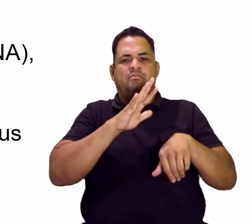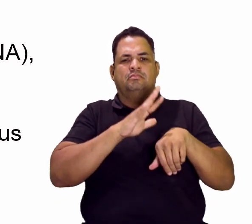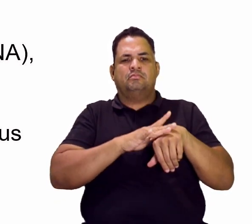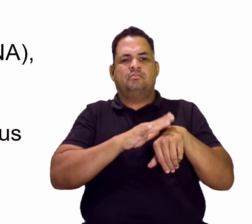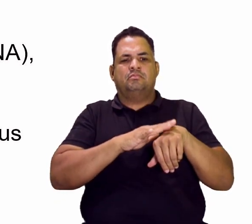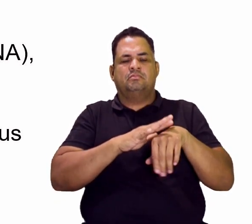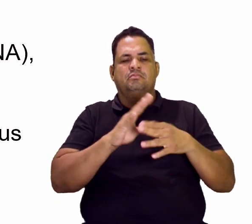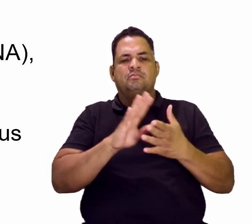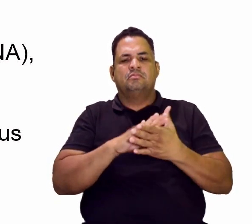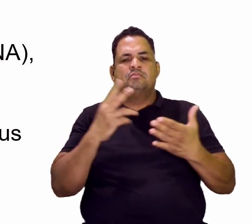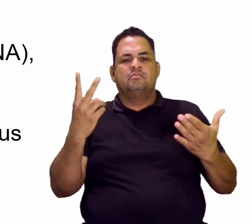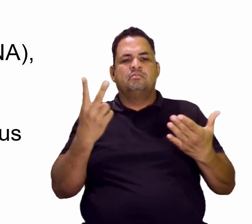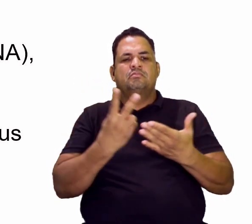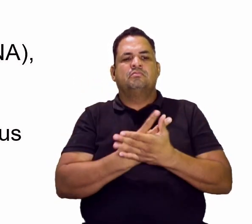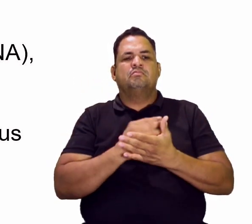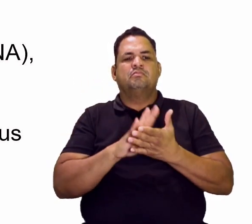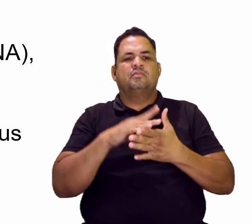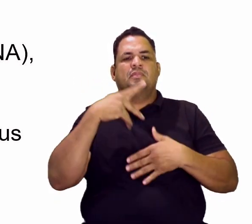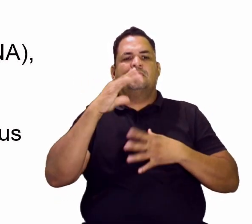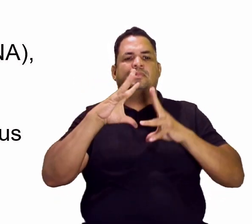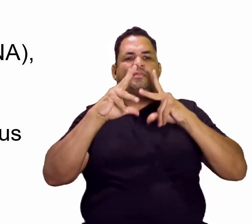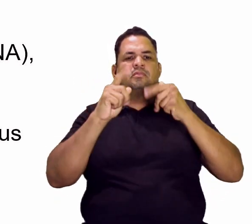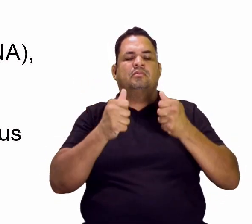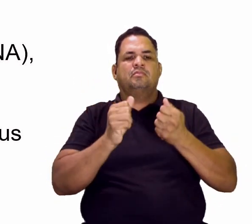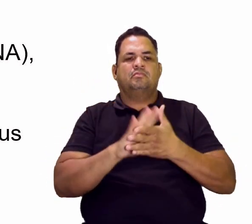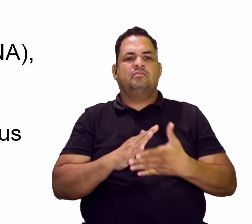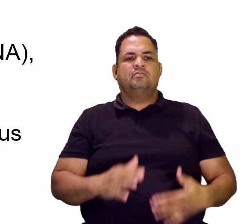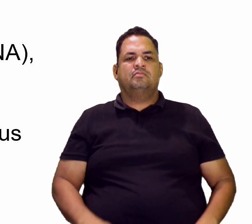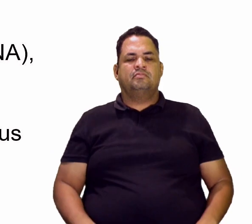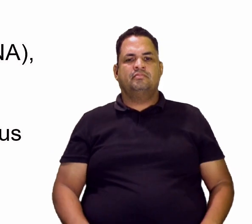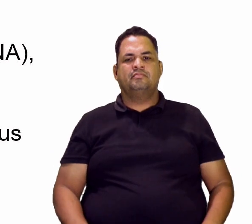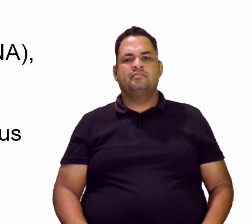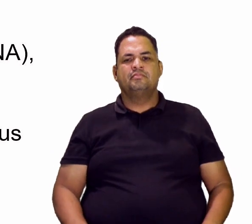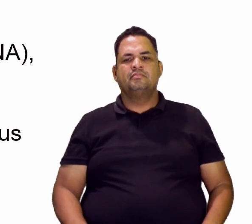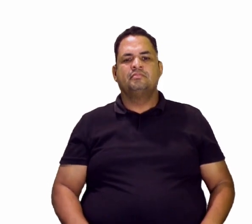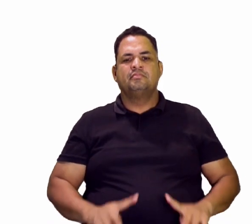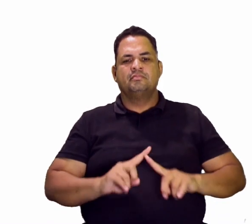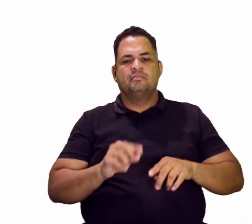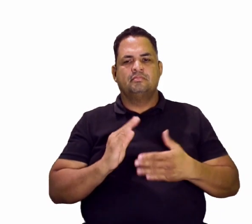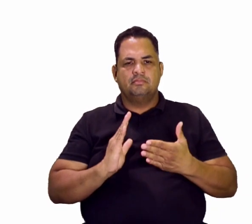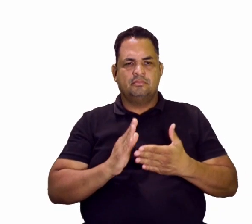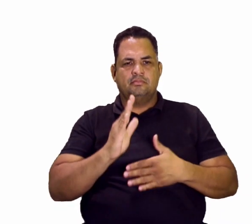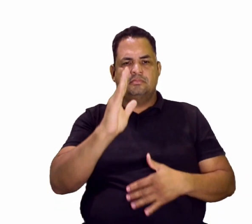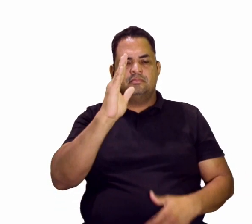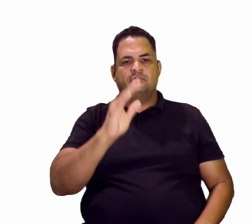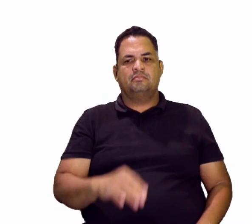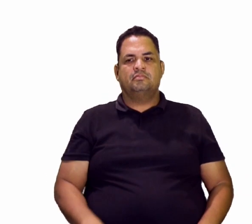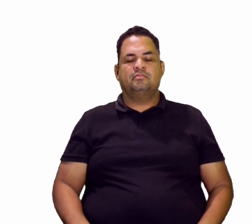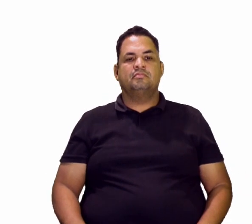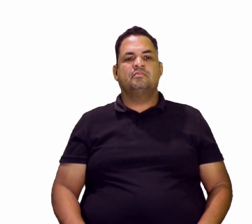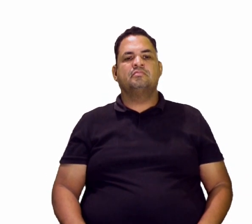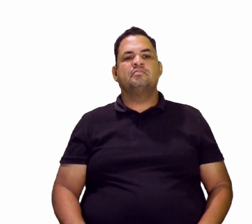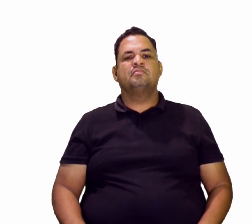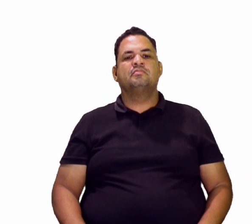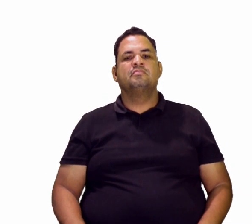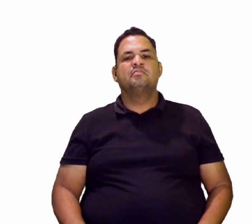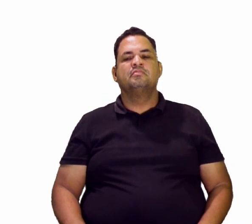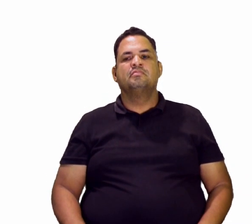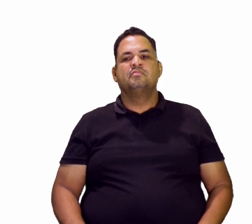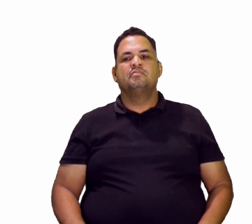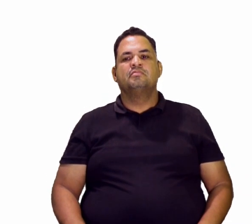doença causada, provocada. Se a gente fosse falar todos aqui, ia ficar a tarde toda, né? Mas vamos seguindo. Olha lá, então a gente